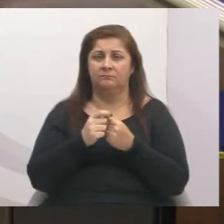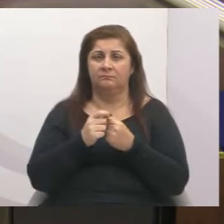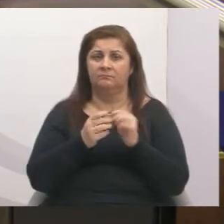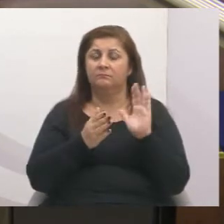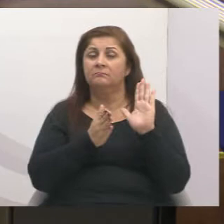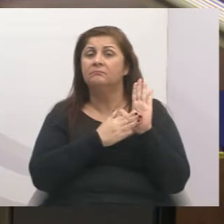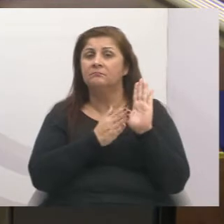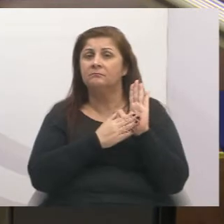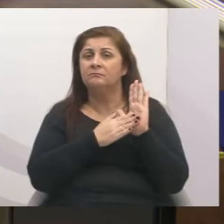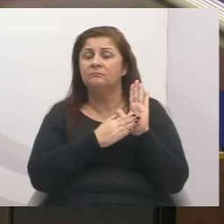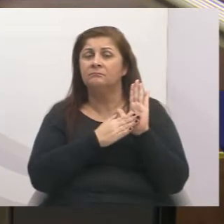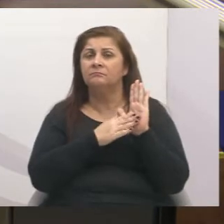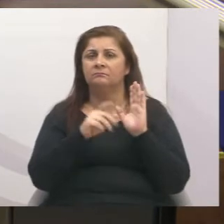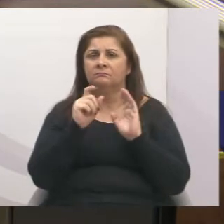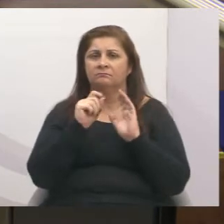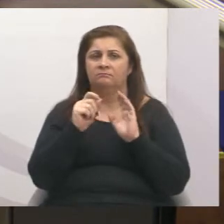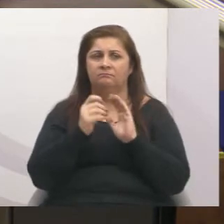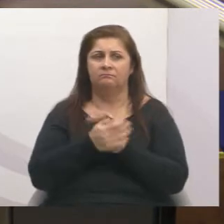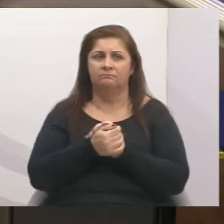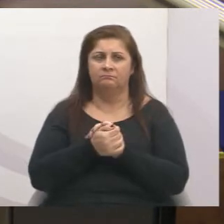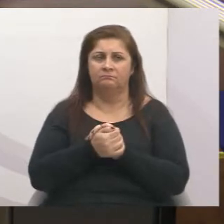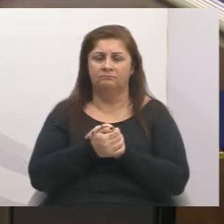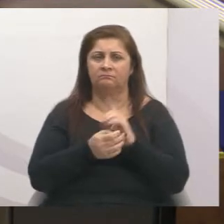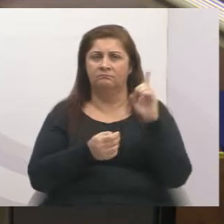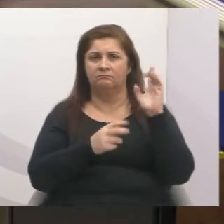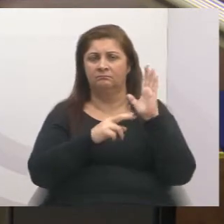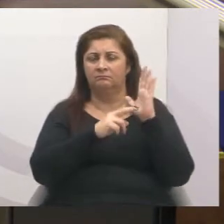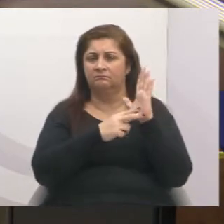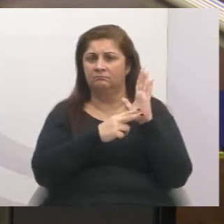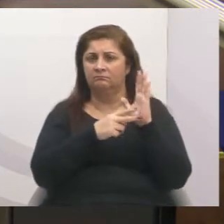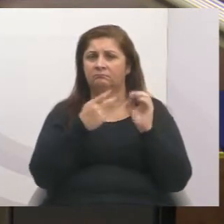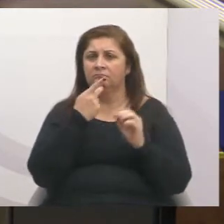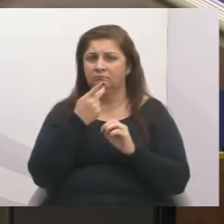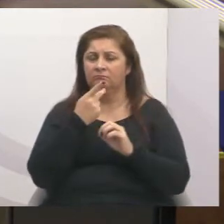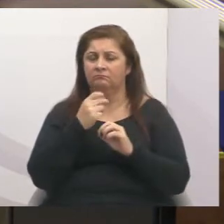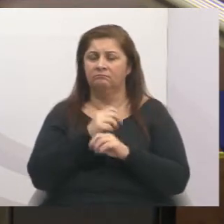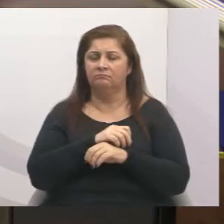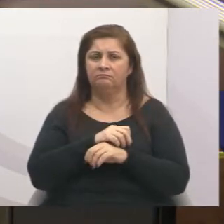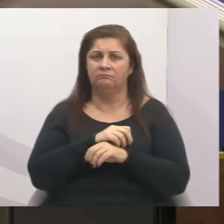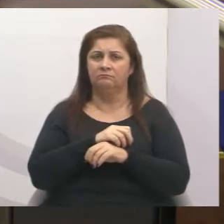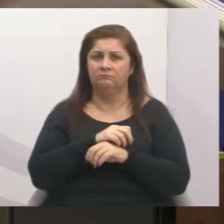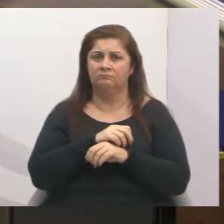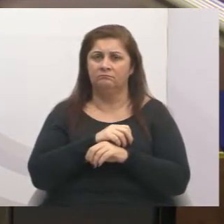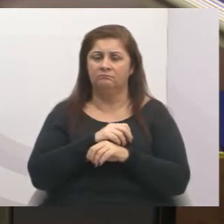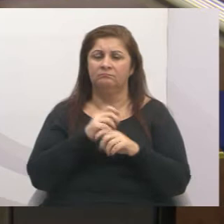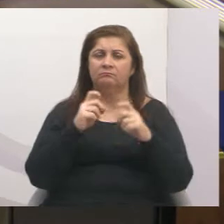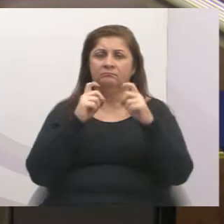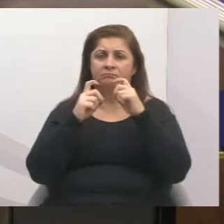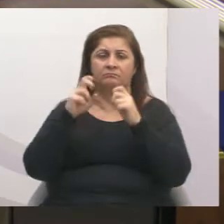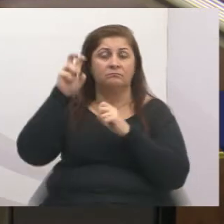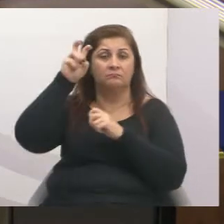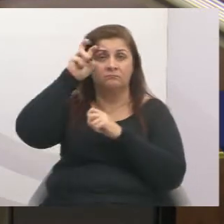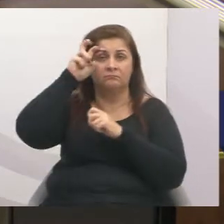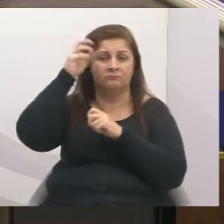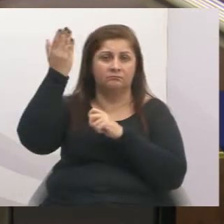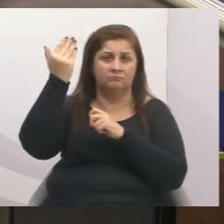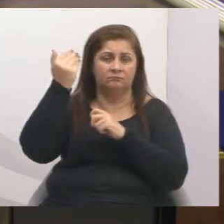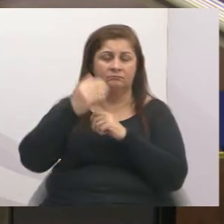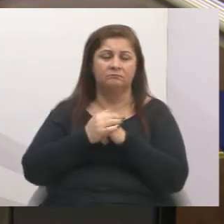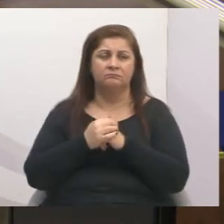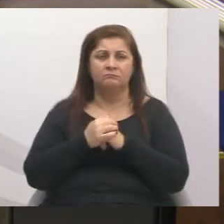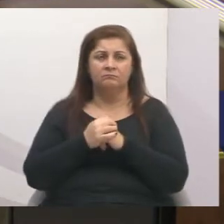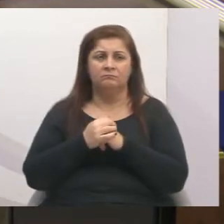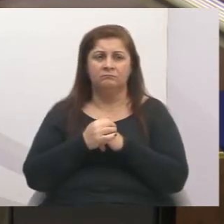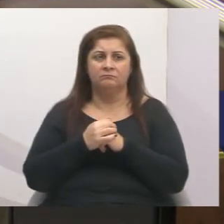ter sido atendida é aquela que o nosso sindicato colocou como diretriz na reunião de quinta-feira, é